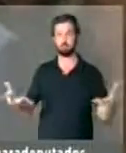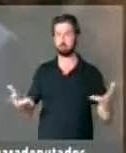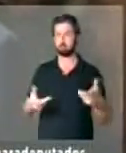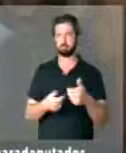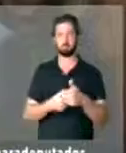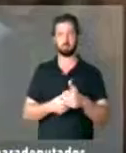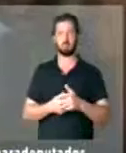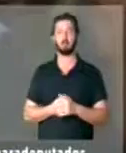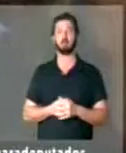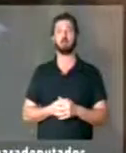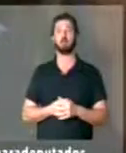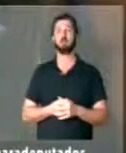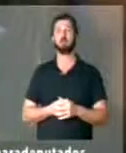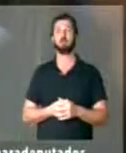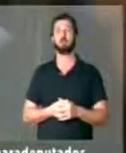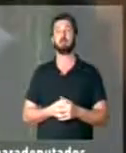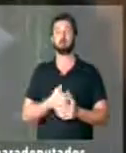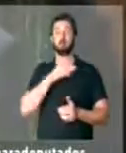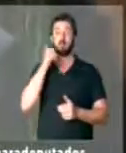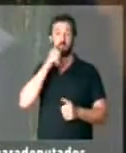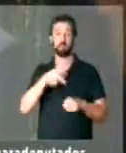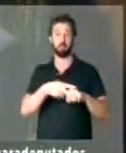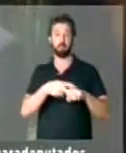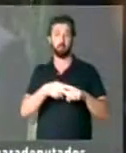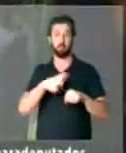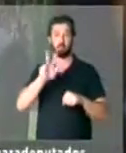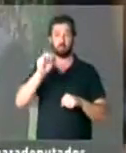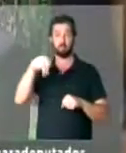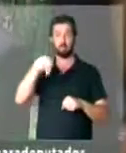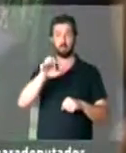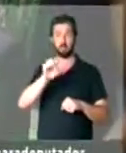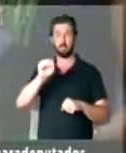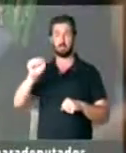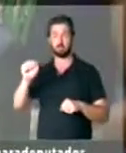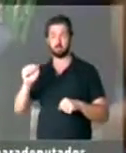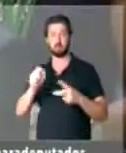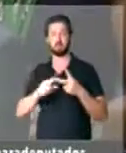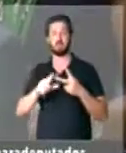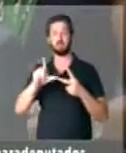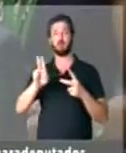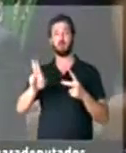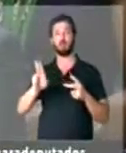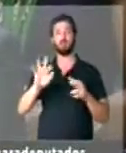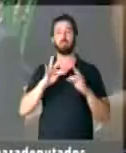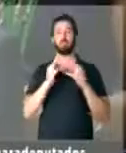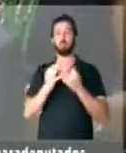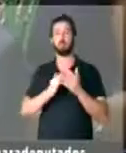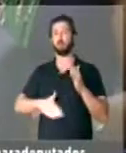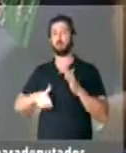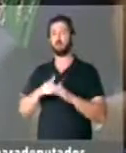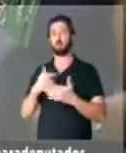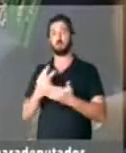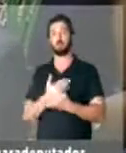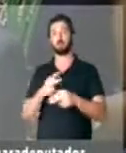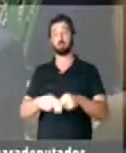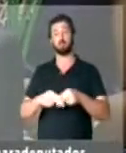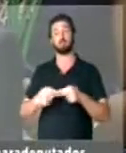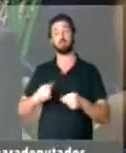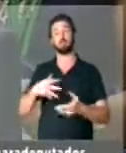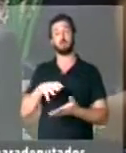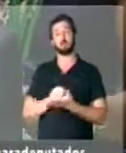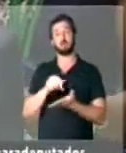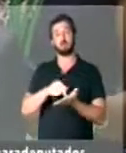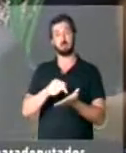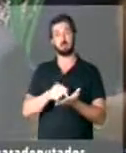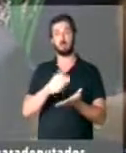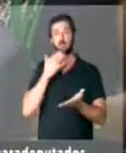qualidade. Deixa a viúva Vanessa, a Lu, a família, todos muito tristes com esse evento. Por isso eu estou aqui registrando